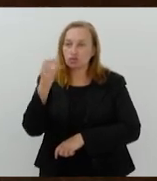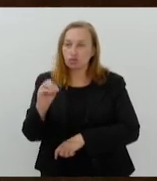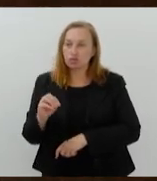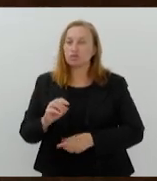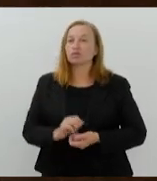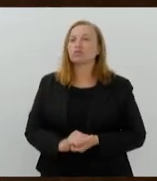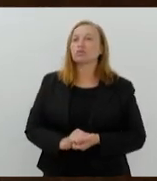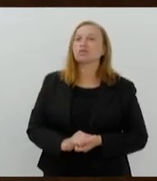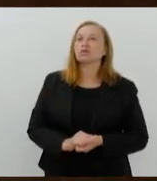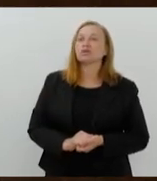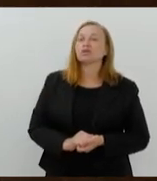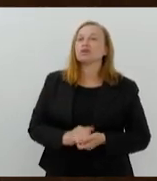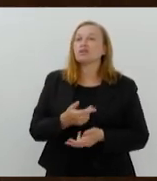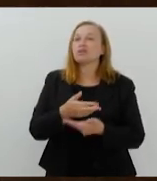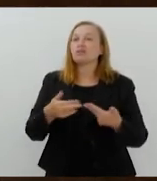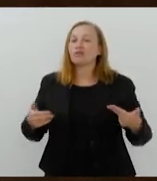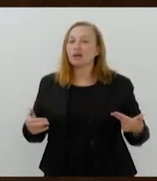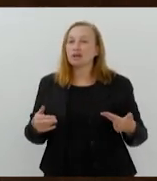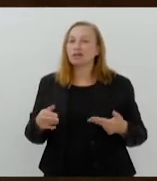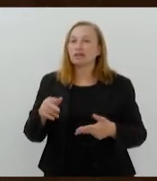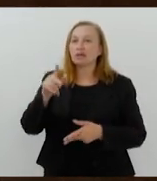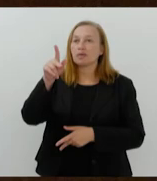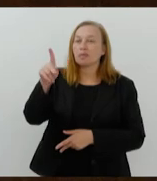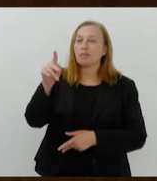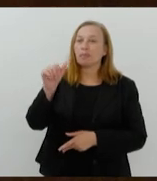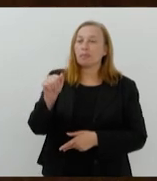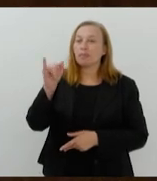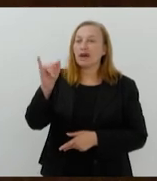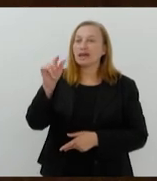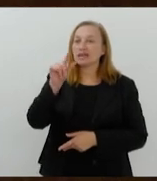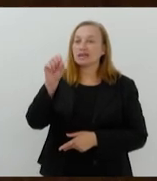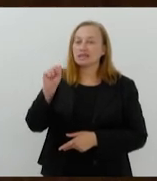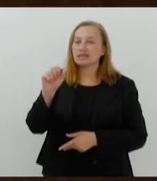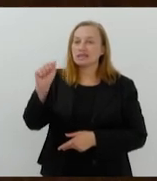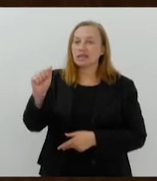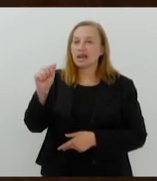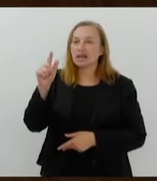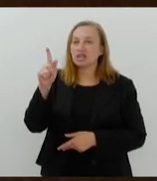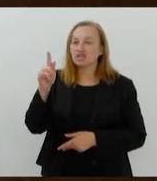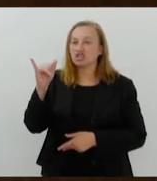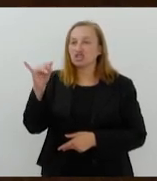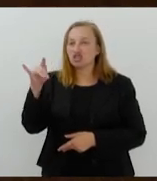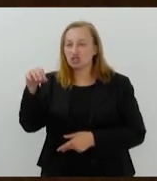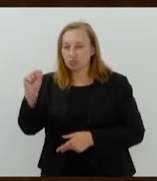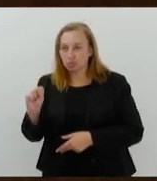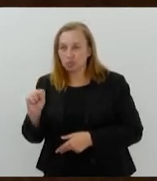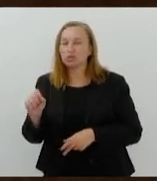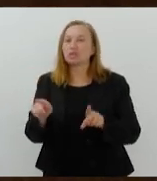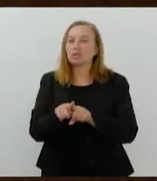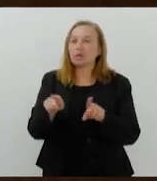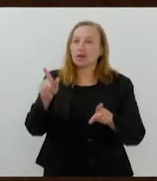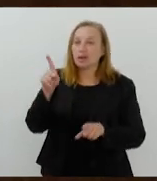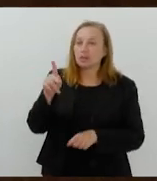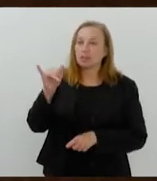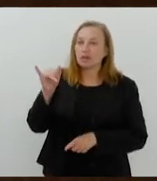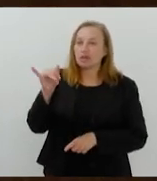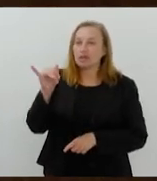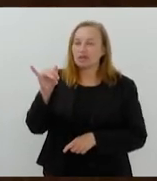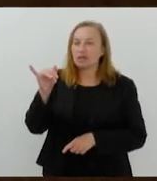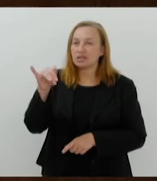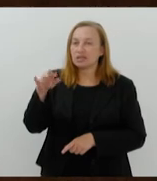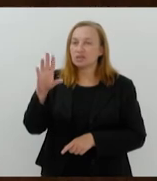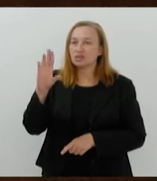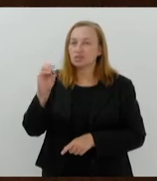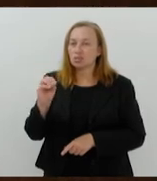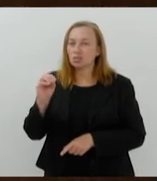laticínios, compotas, paisagismo, avicultura e piscicultura. Então, isso